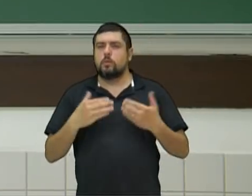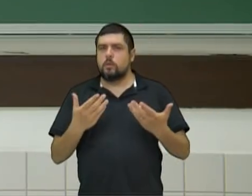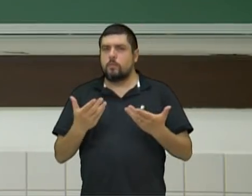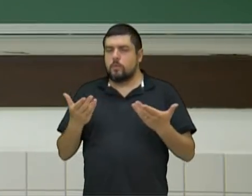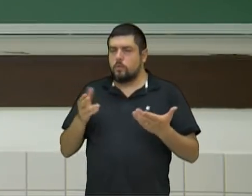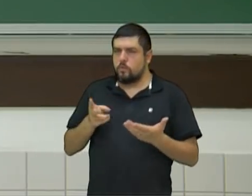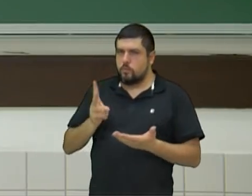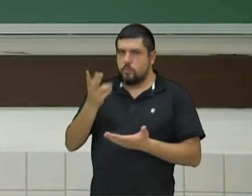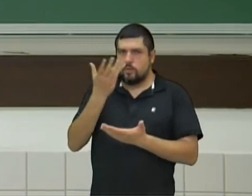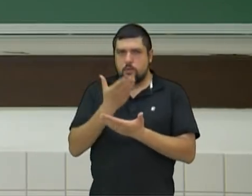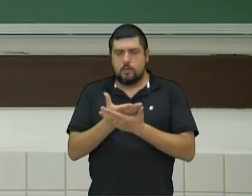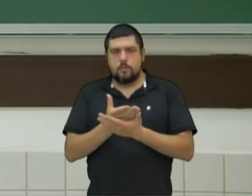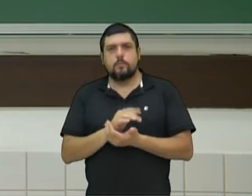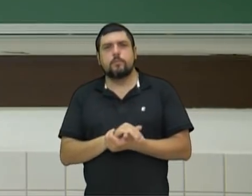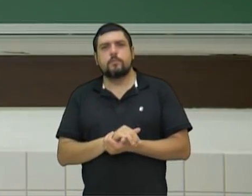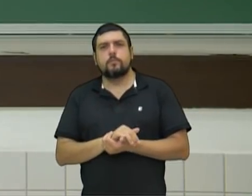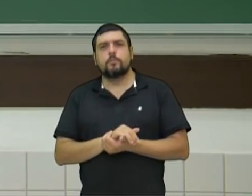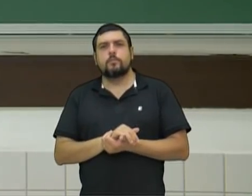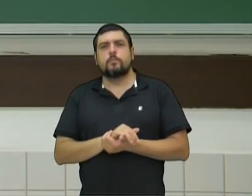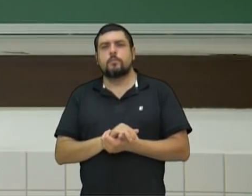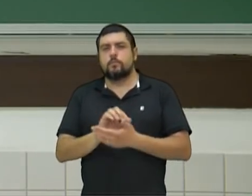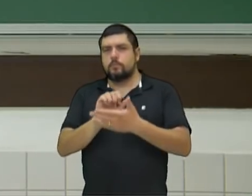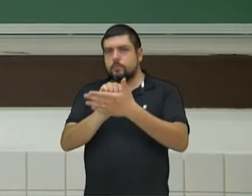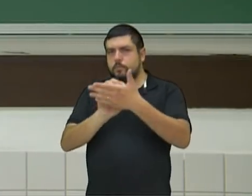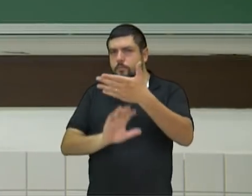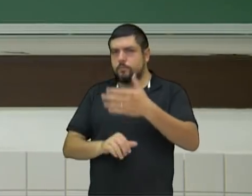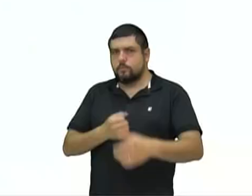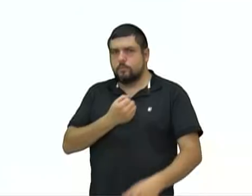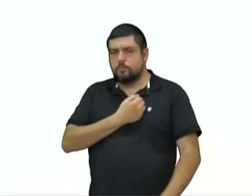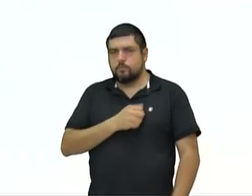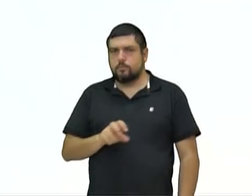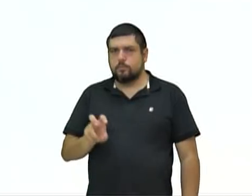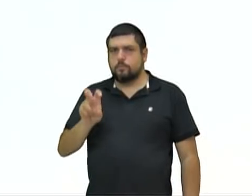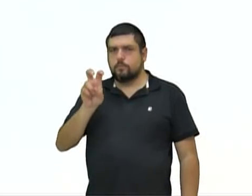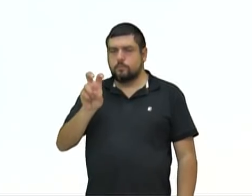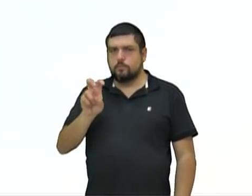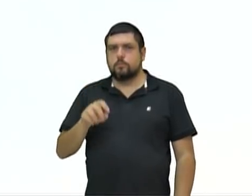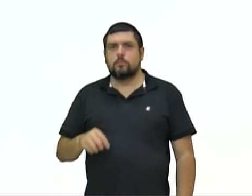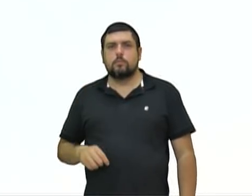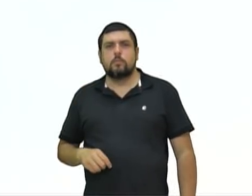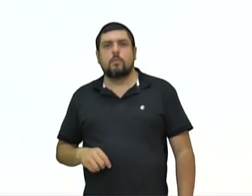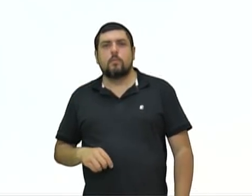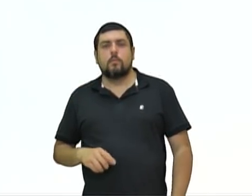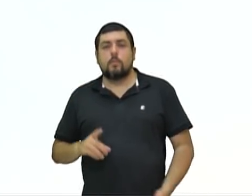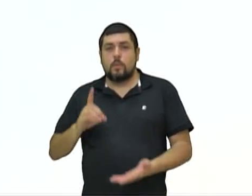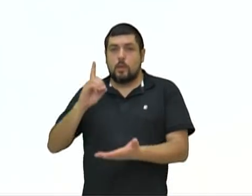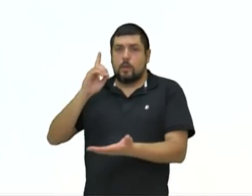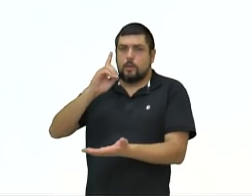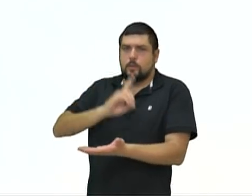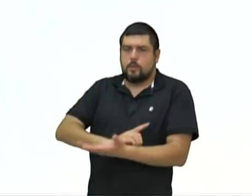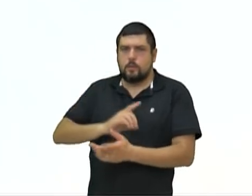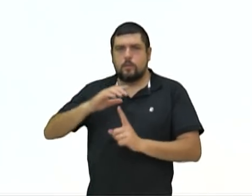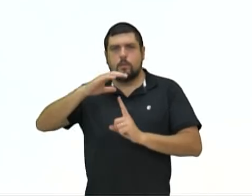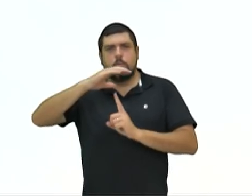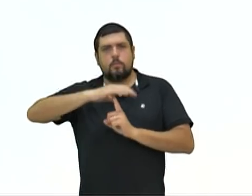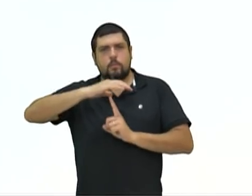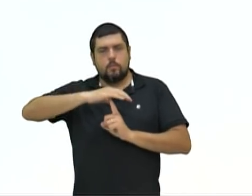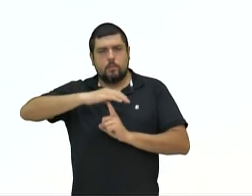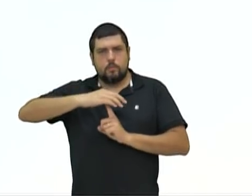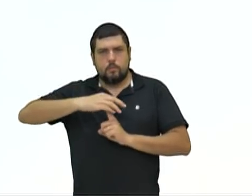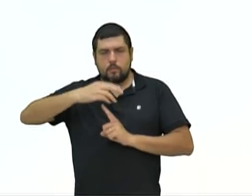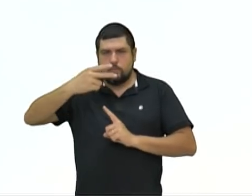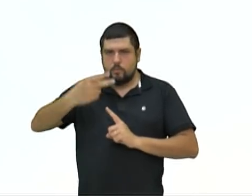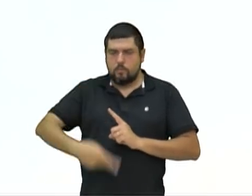aula. Na atividade 5, olha só. Dengue no Paraná, que a professora colocou o gráfico que nós